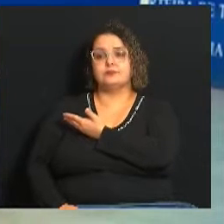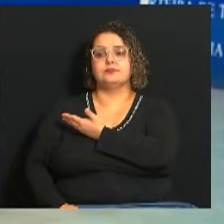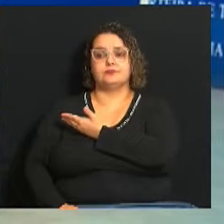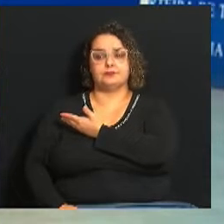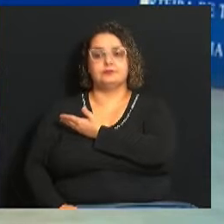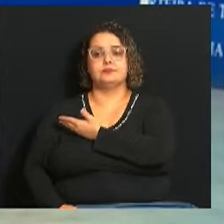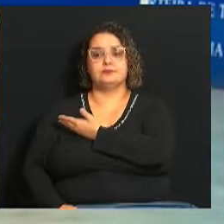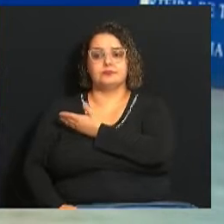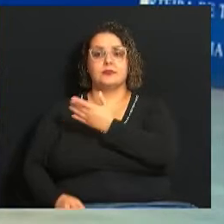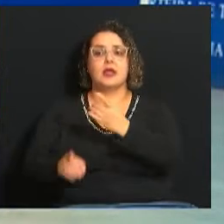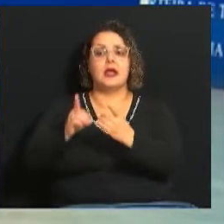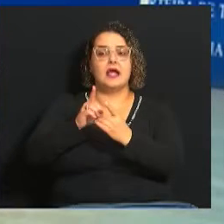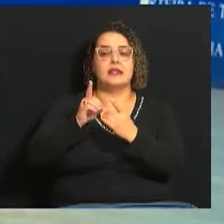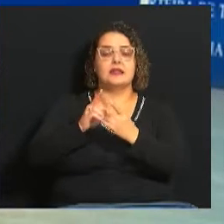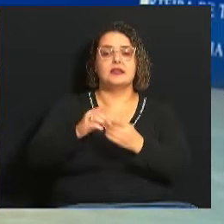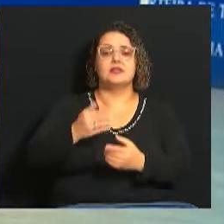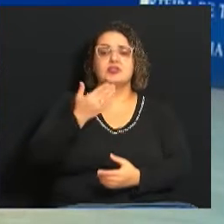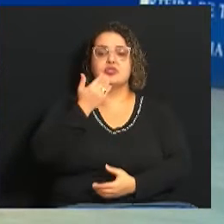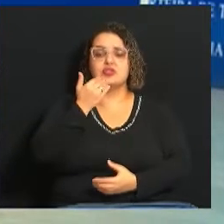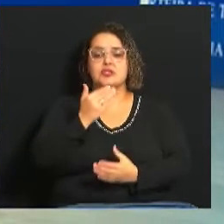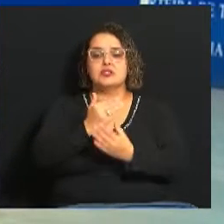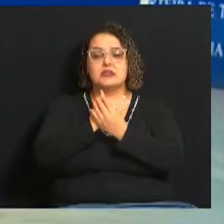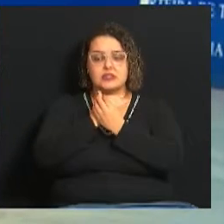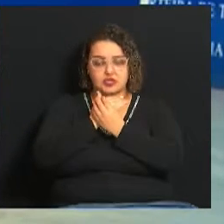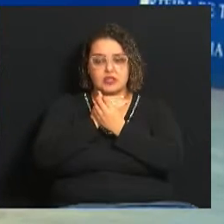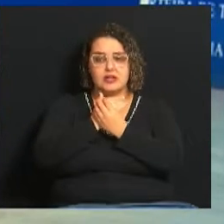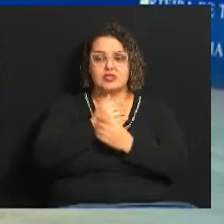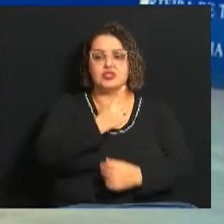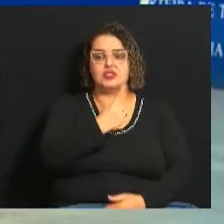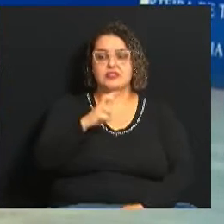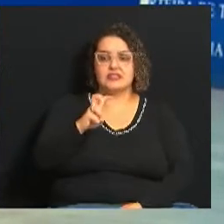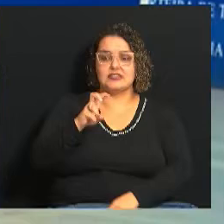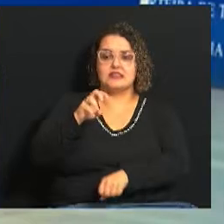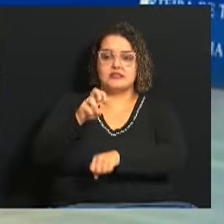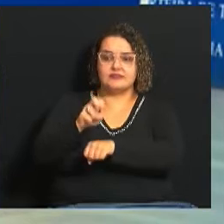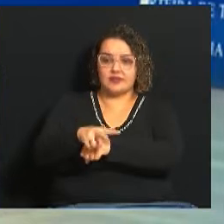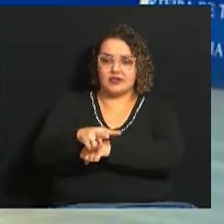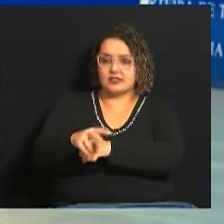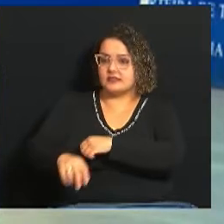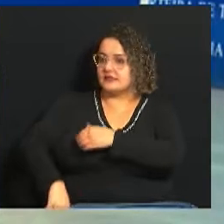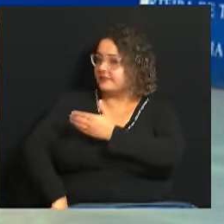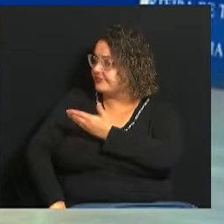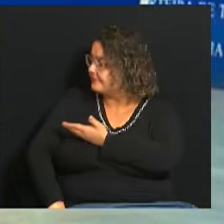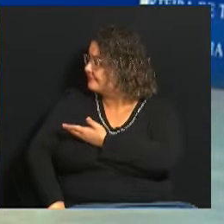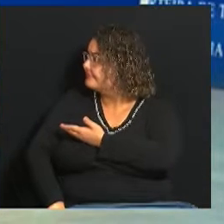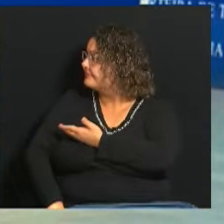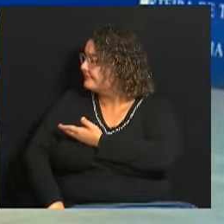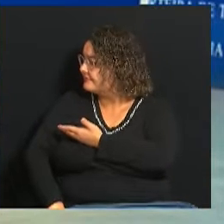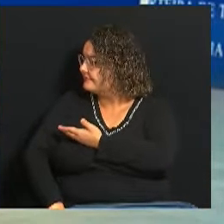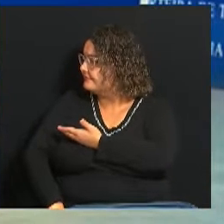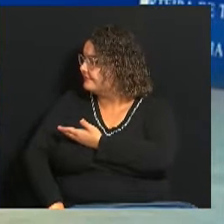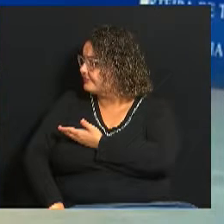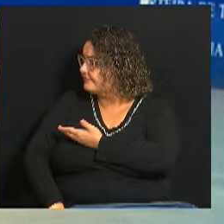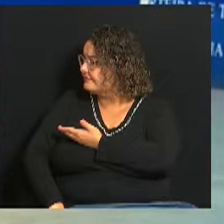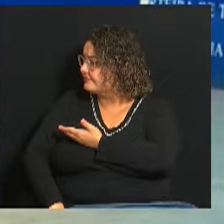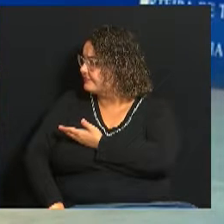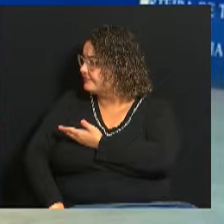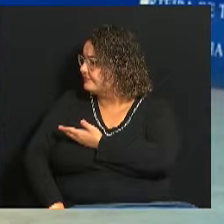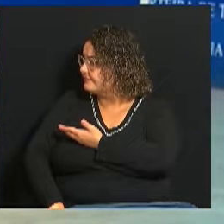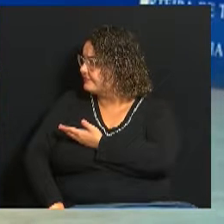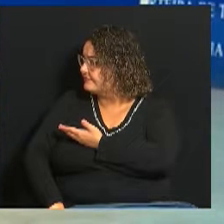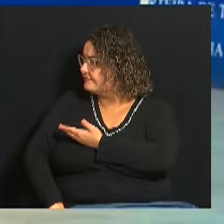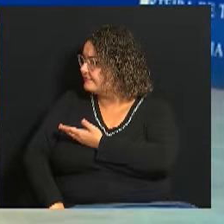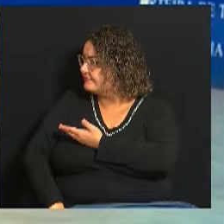confecção, auxiliar de costura, auxiliar de instalador de sistemas eletroeletrônicos de segurança,